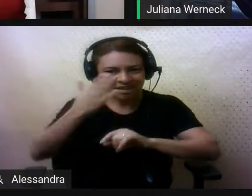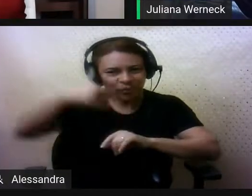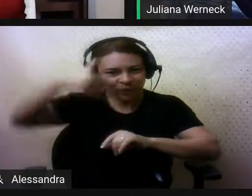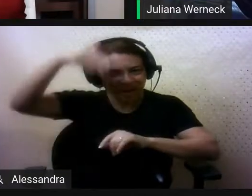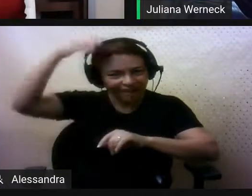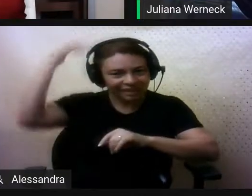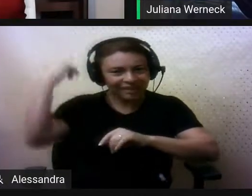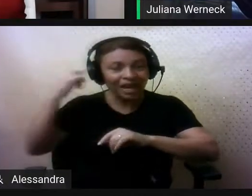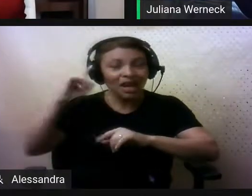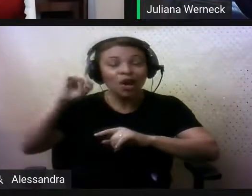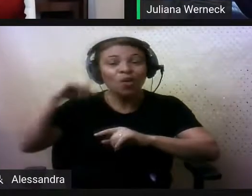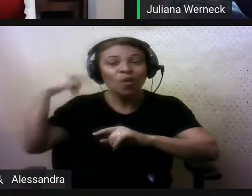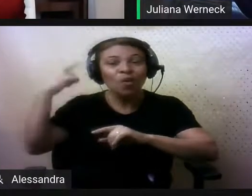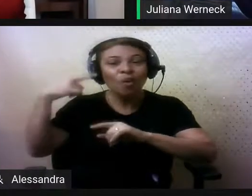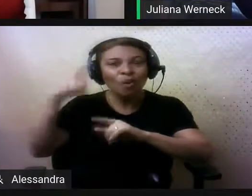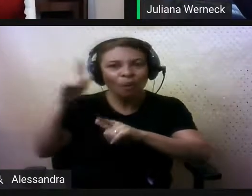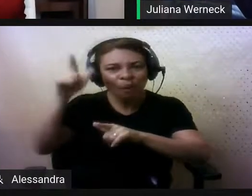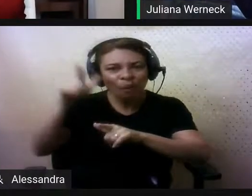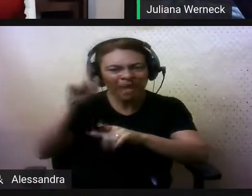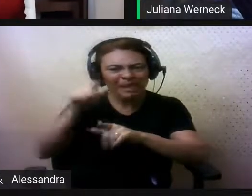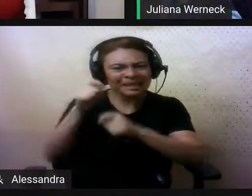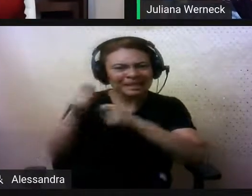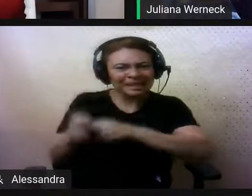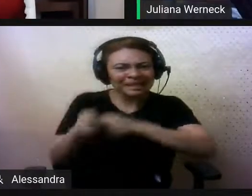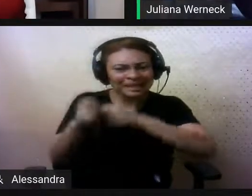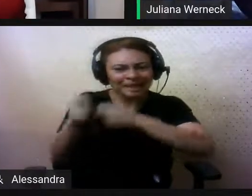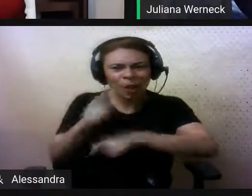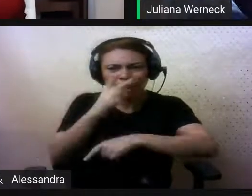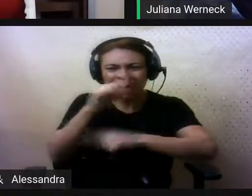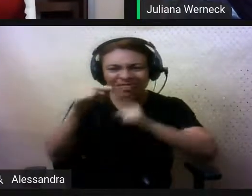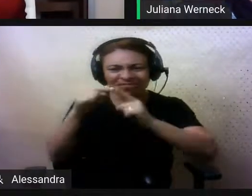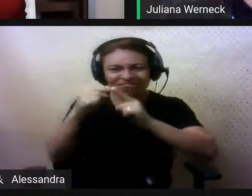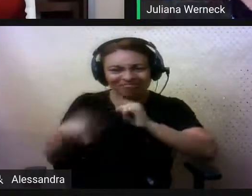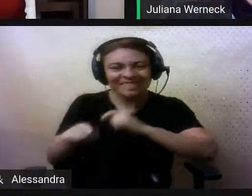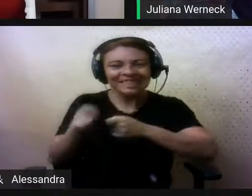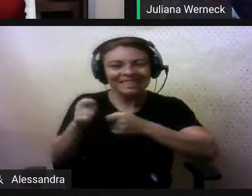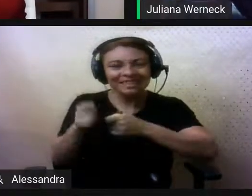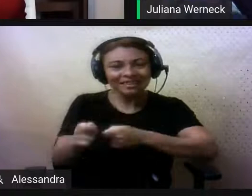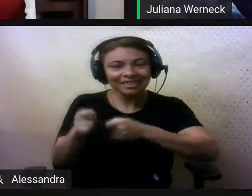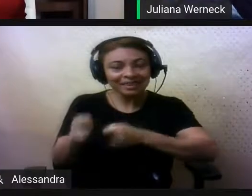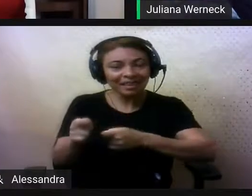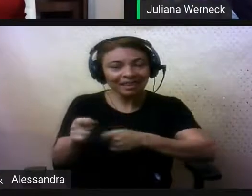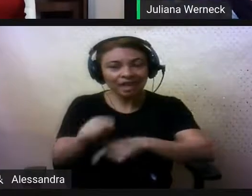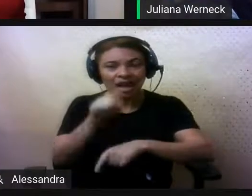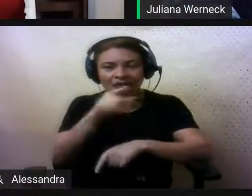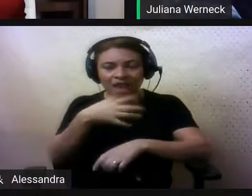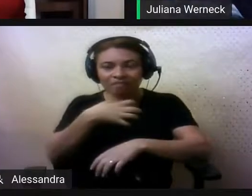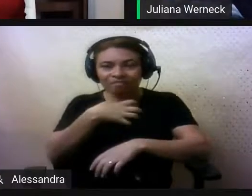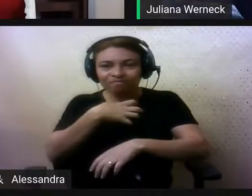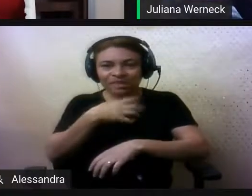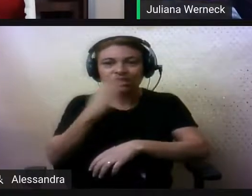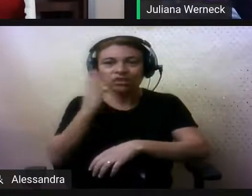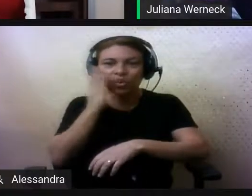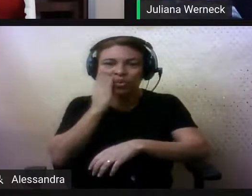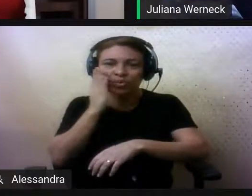que insiste na mesma coisa, tá vendo que não vai dar certo. É assim, eu sabia que o jeito que eu estava tentando com a minha mãe, colocando